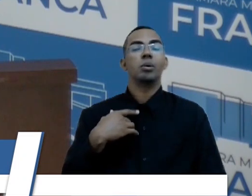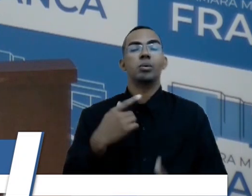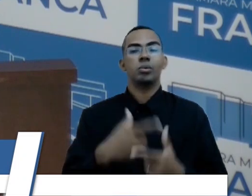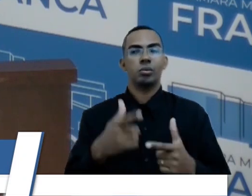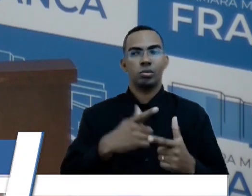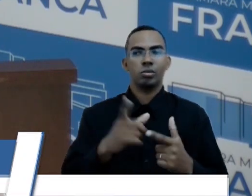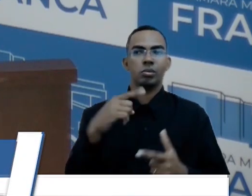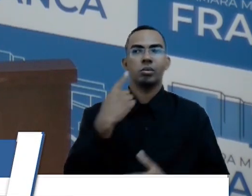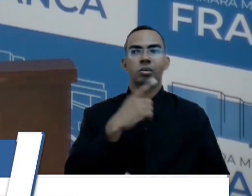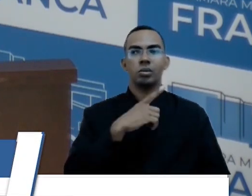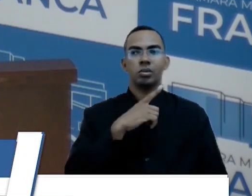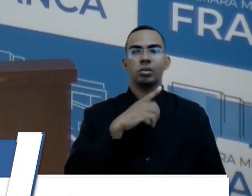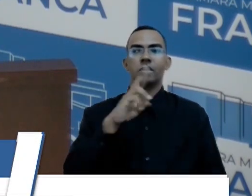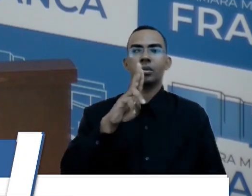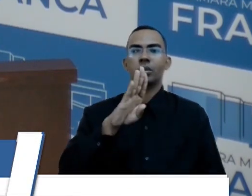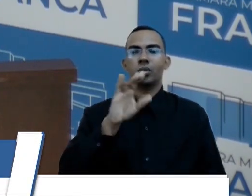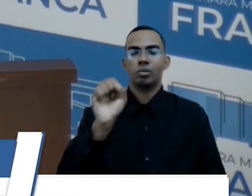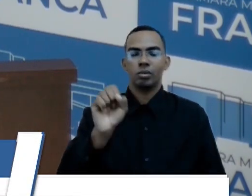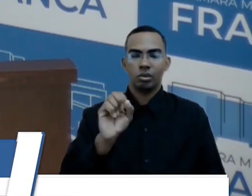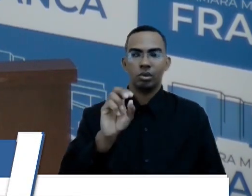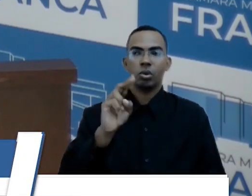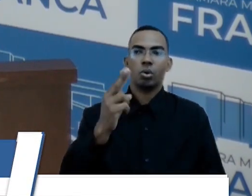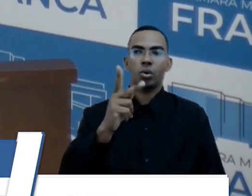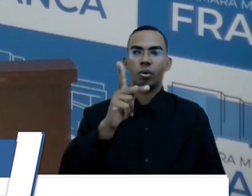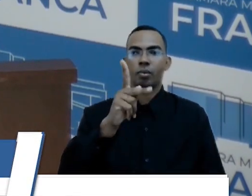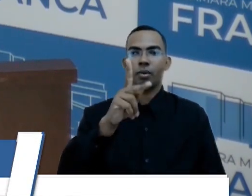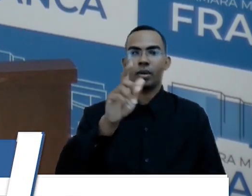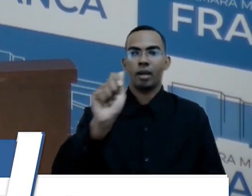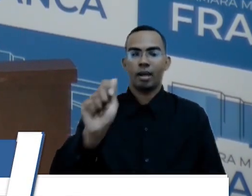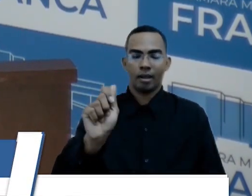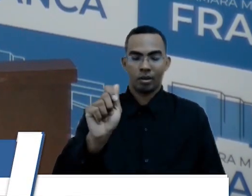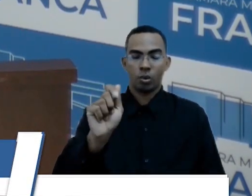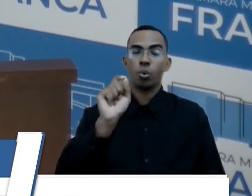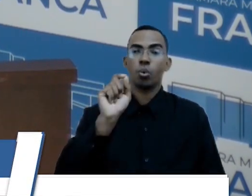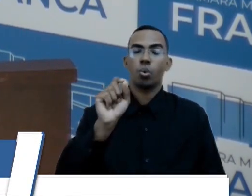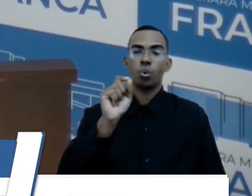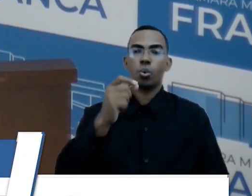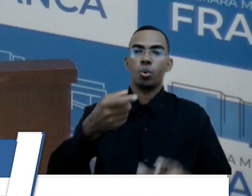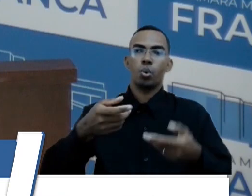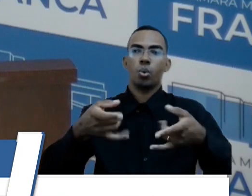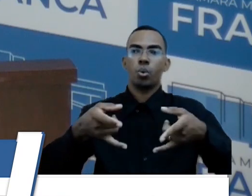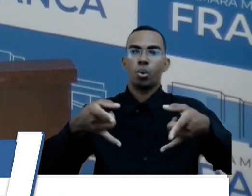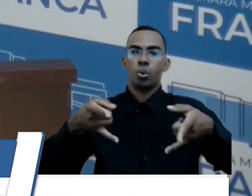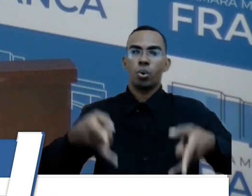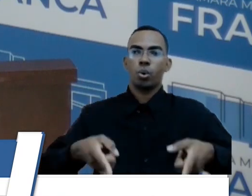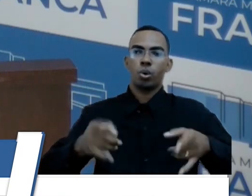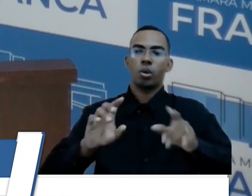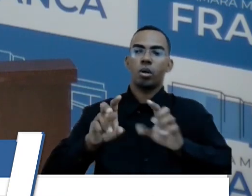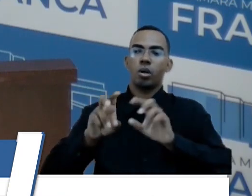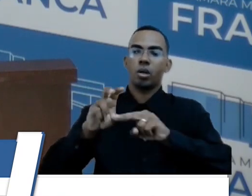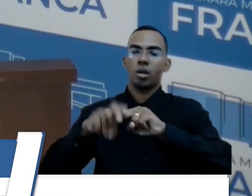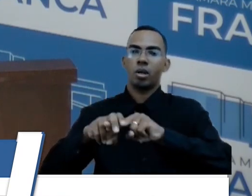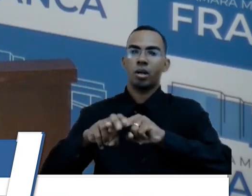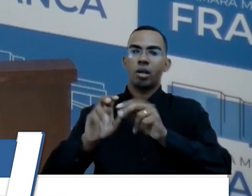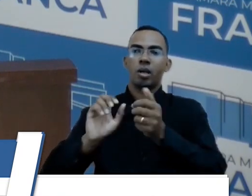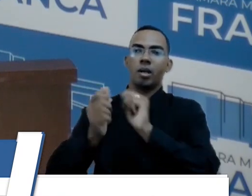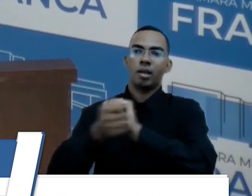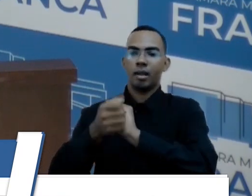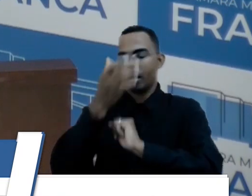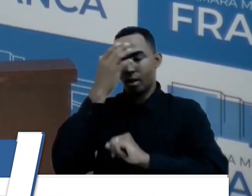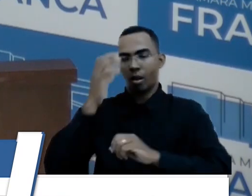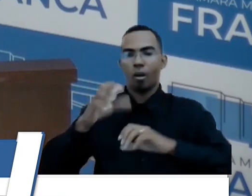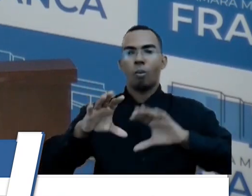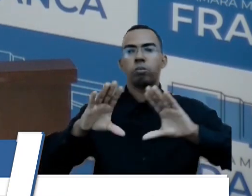nossas UBSs ou nos nossos prontos atendimentos, camas e cadeiras adaptadas e preparadas para pessoas obesas,